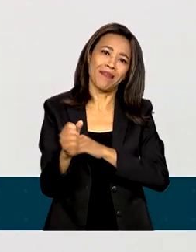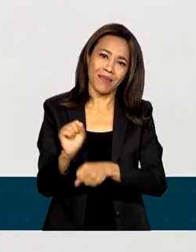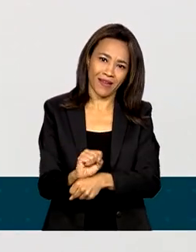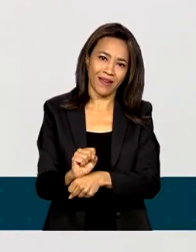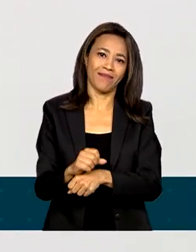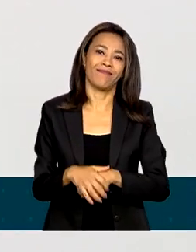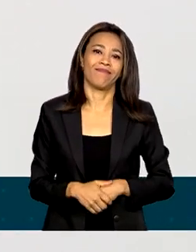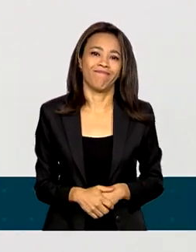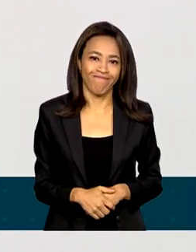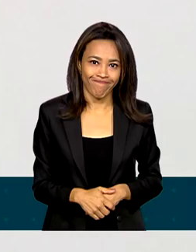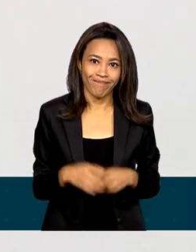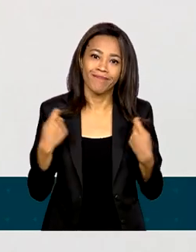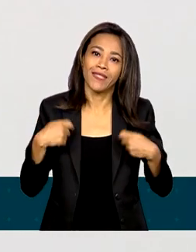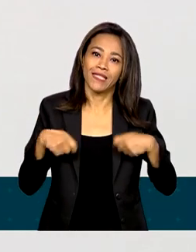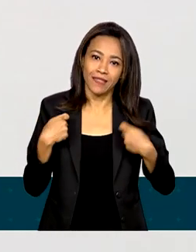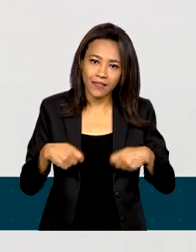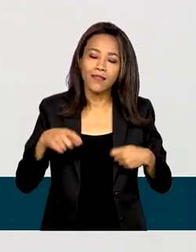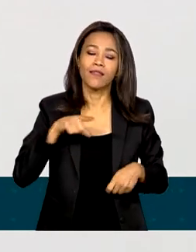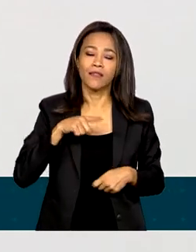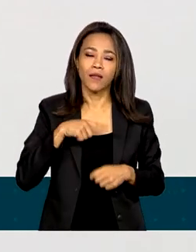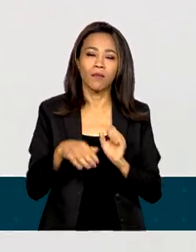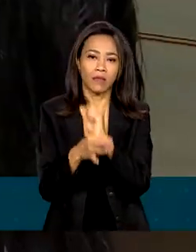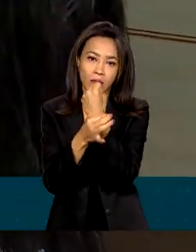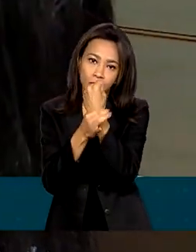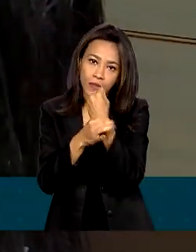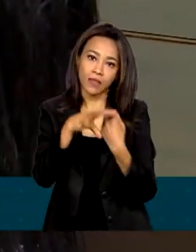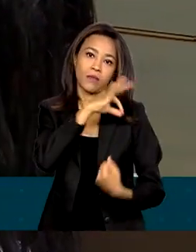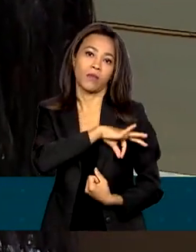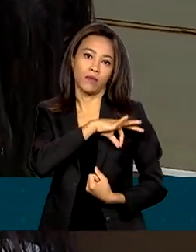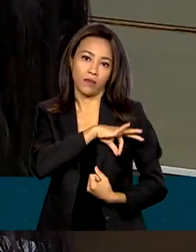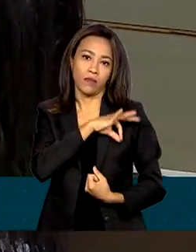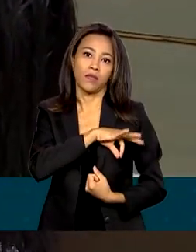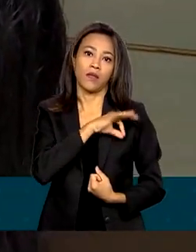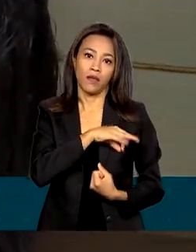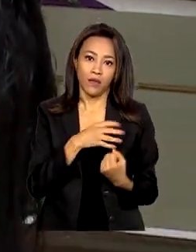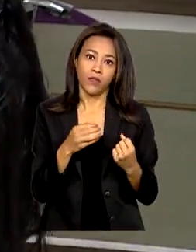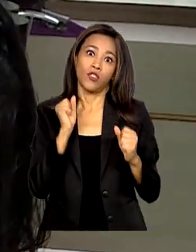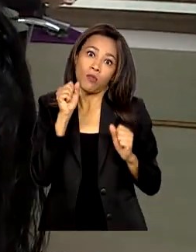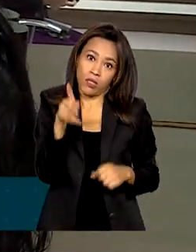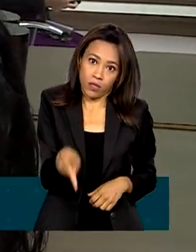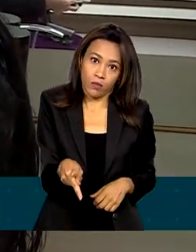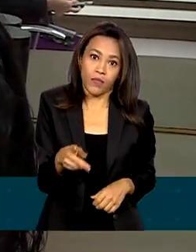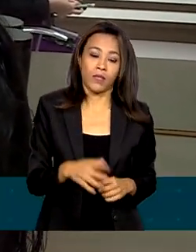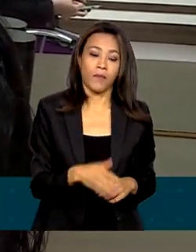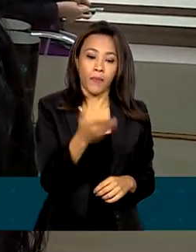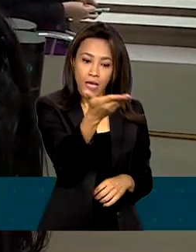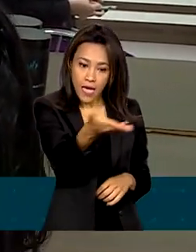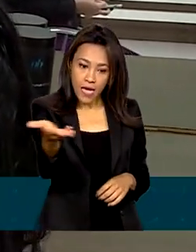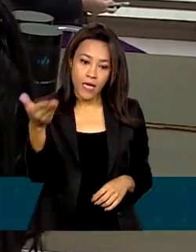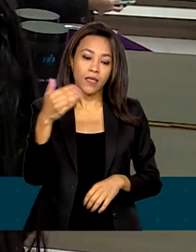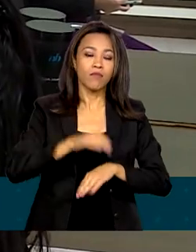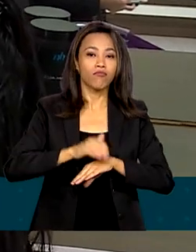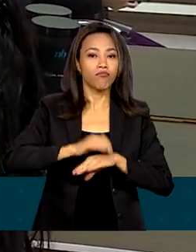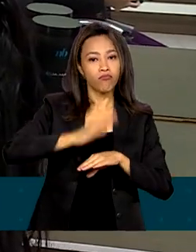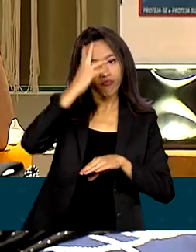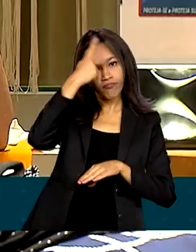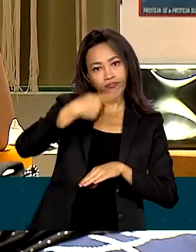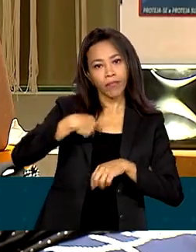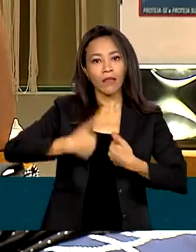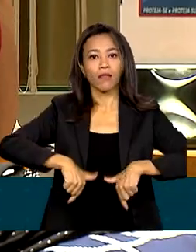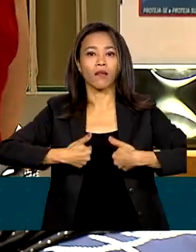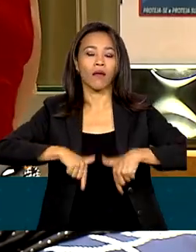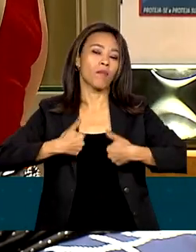De alguma forma, a gente tem que ter uma aposentadoria. Os autônomos são profissionais que exercem seu trabalho por conta própria.